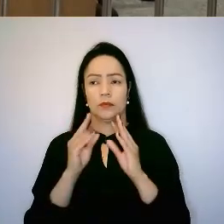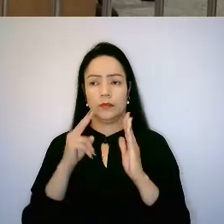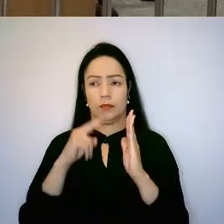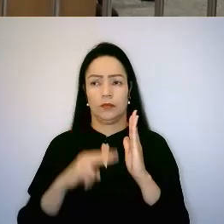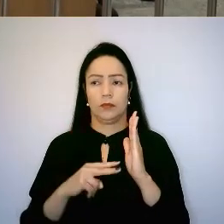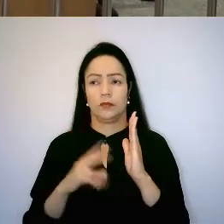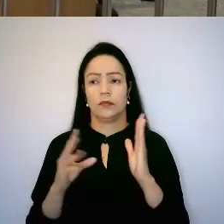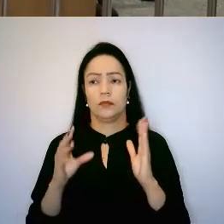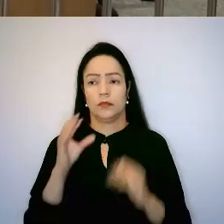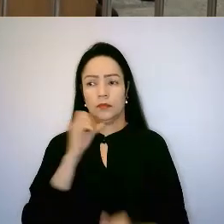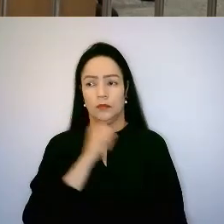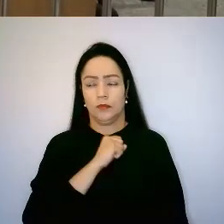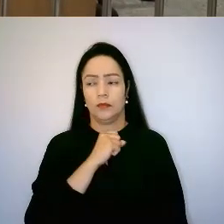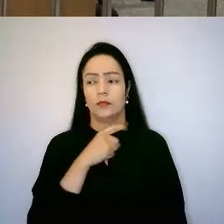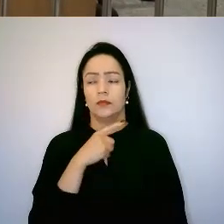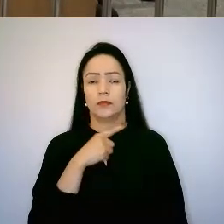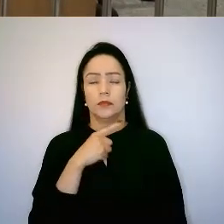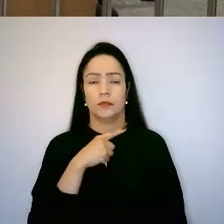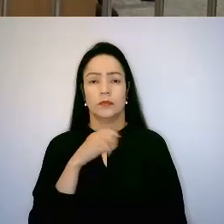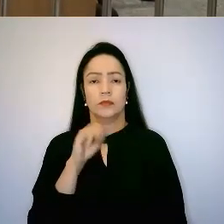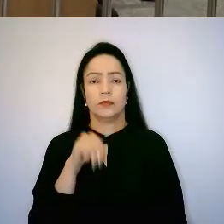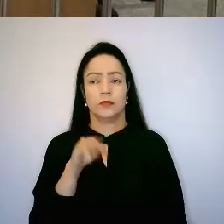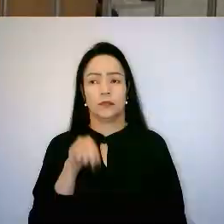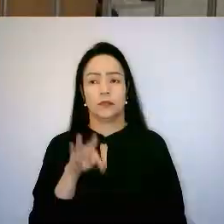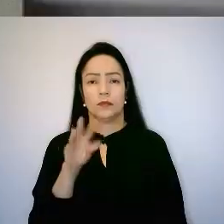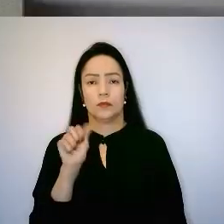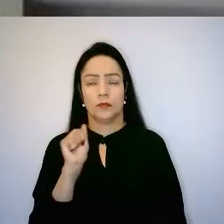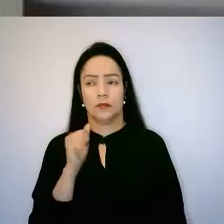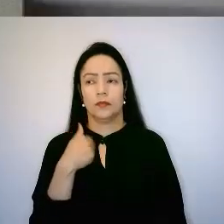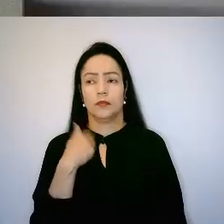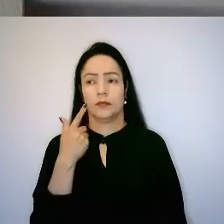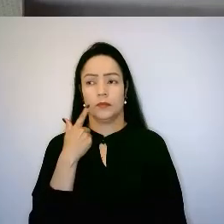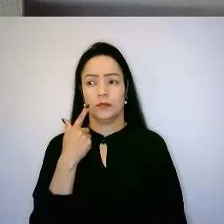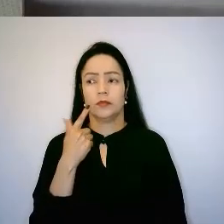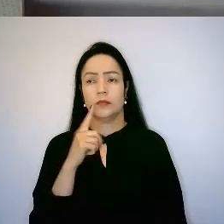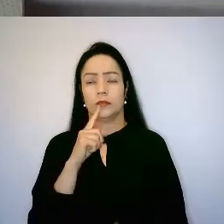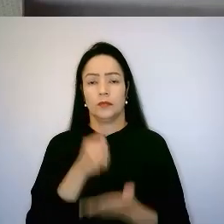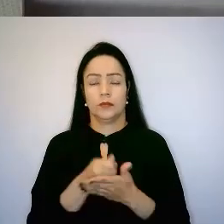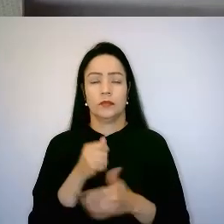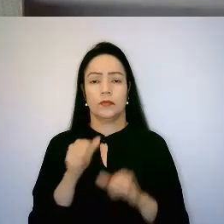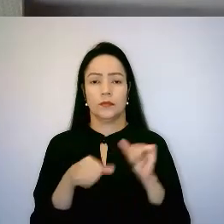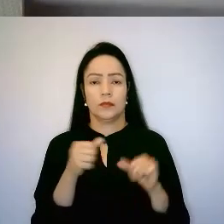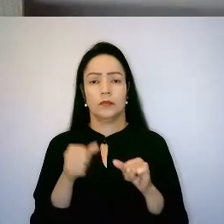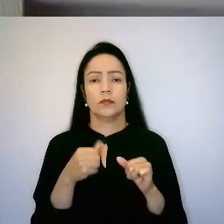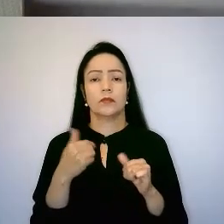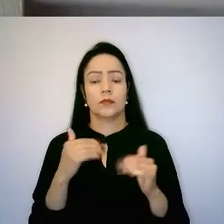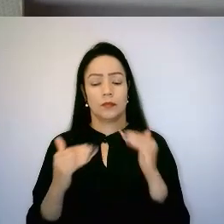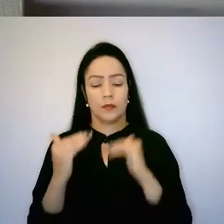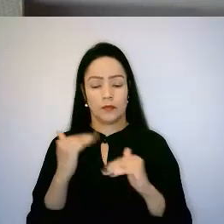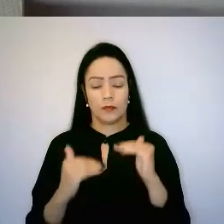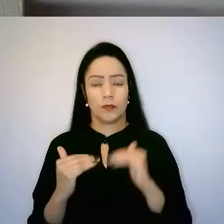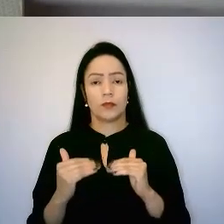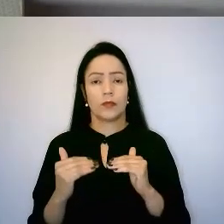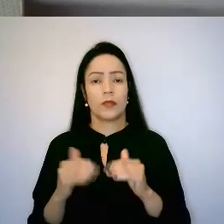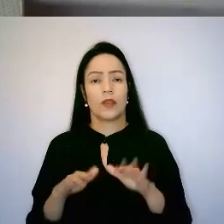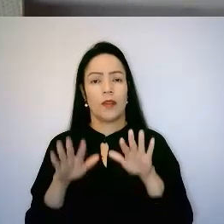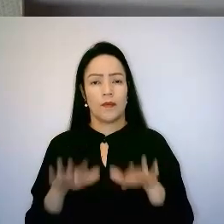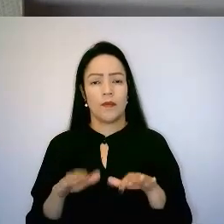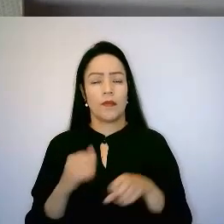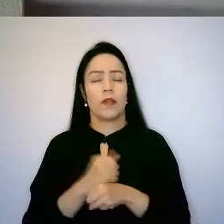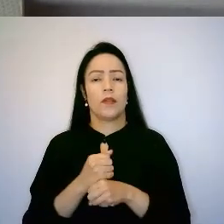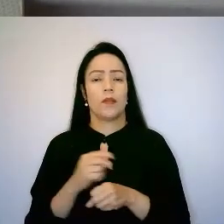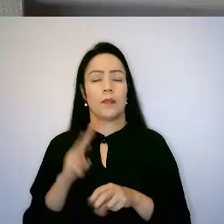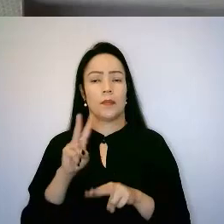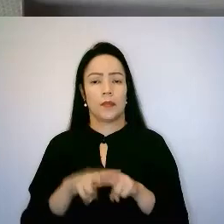ementa Penal processual penal agradeço que são criminal pertence à reforma de decisão que indeferiu a Progressão de regime impossibilidade de requisito subjetivo